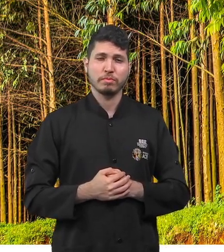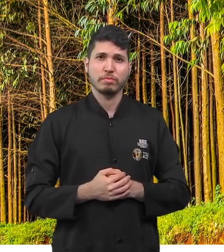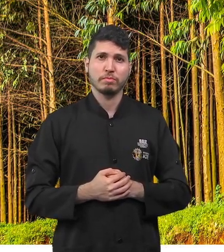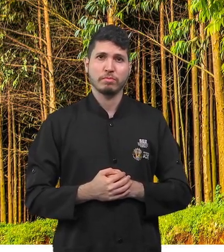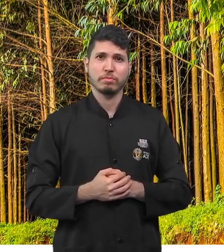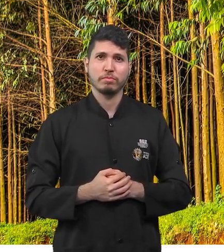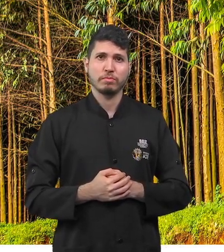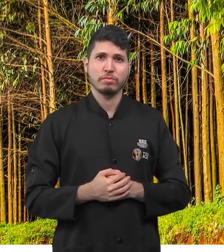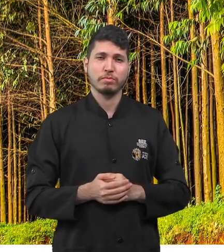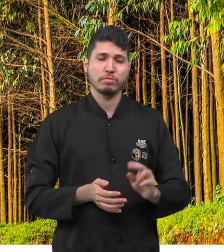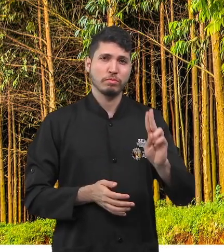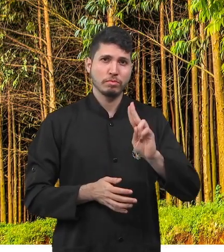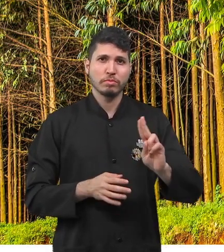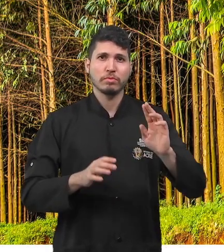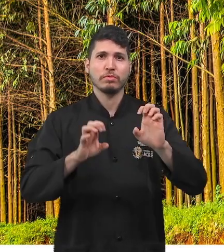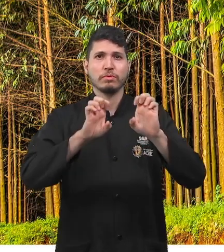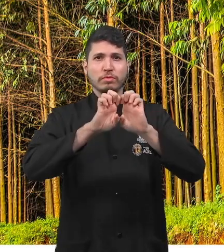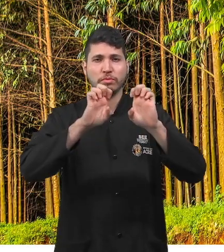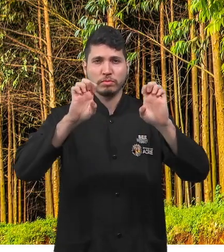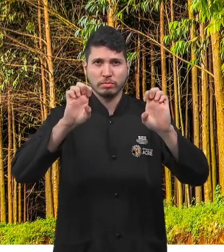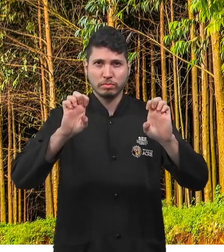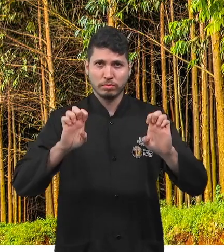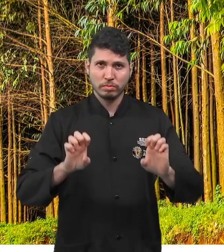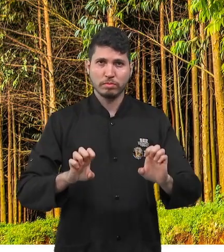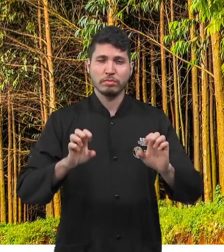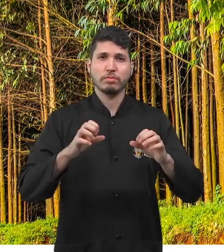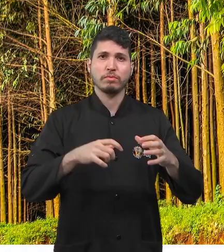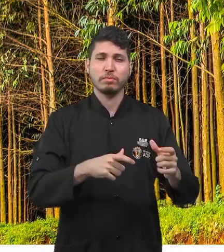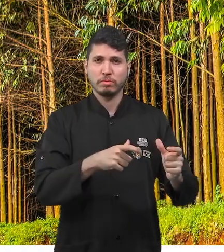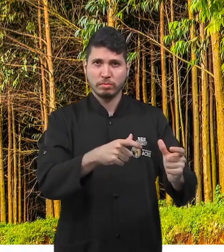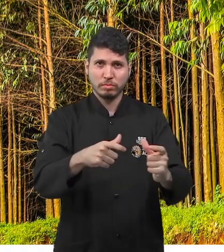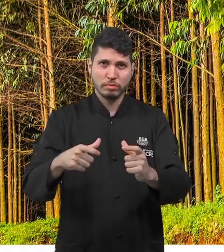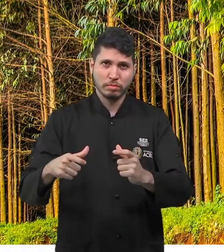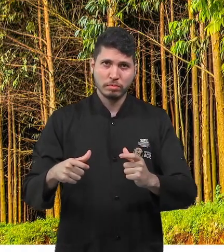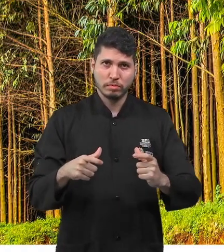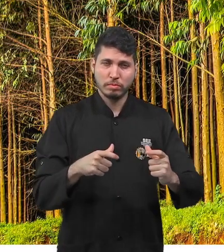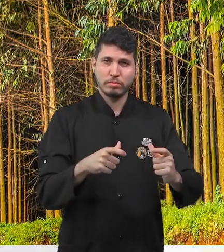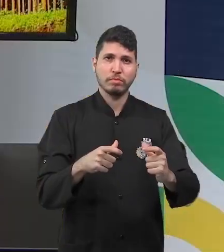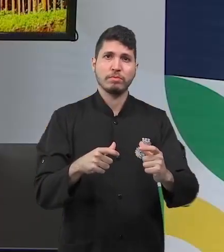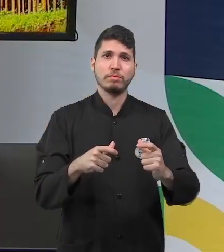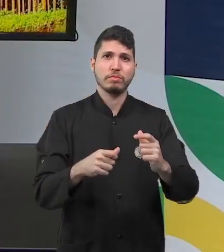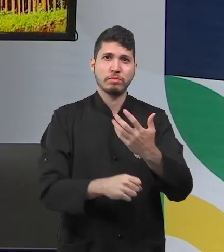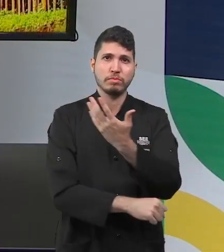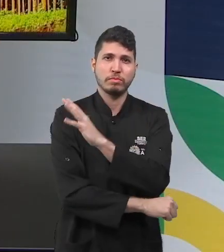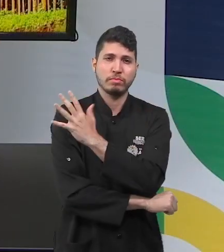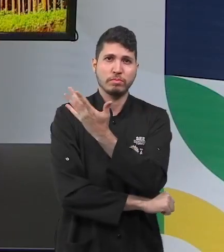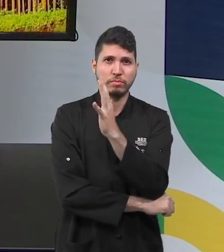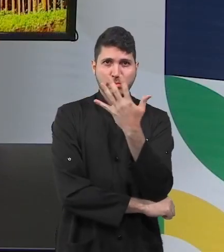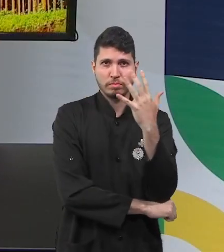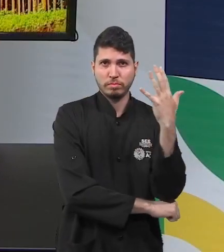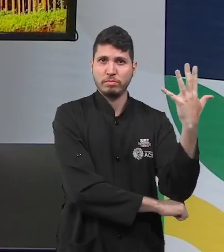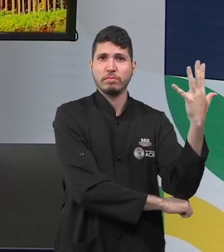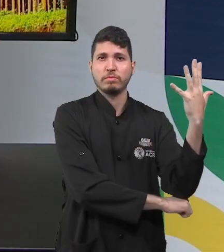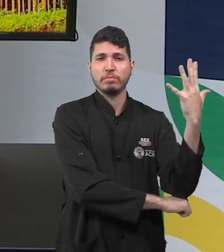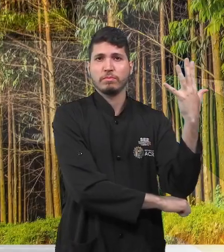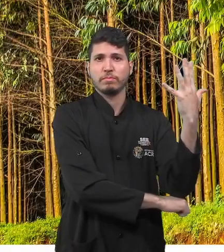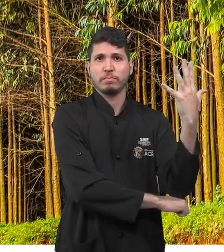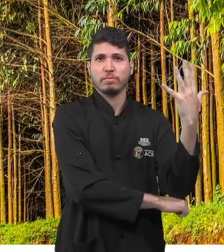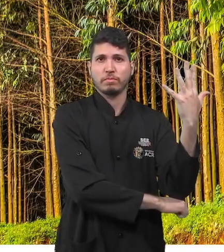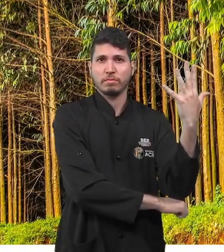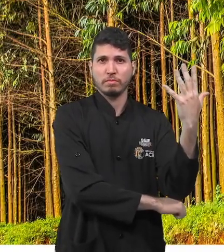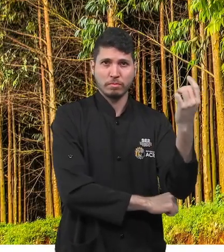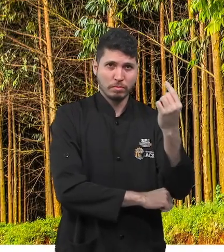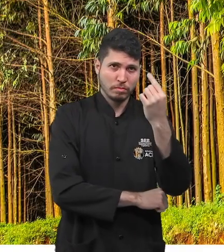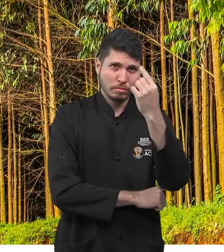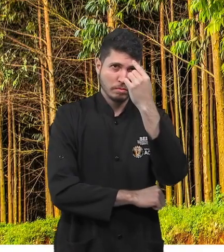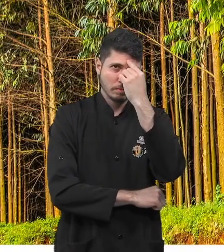composição, estrutura e localização de uma floresta. Você pode ver aí na imagem ao fundo que nós